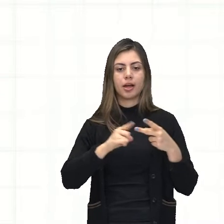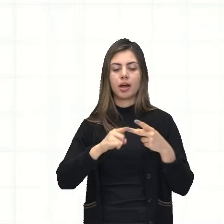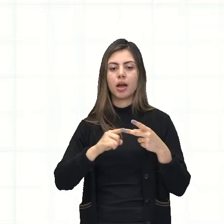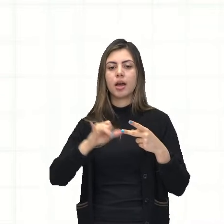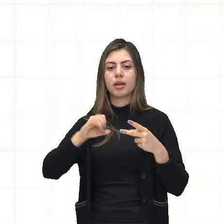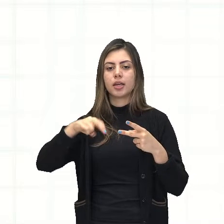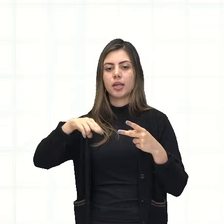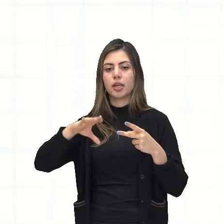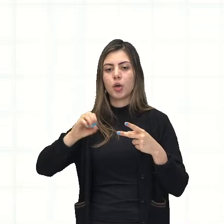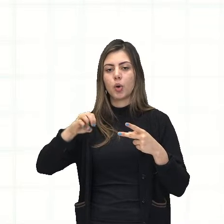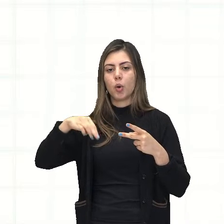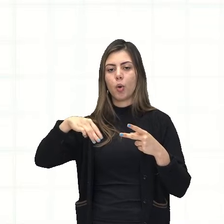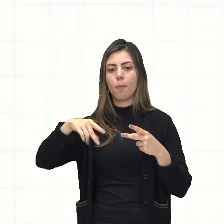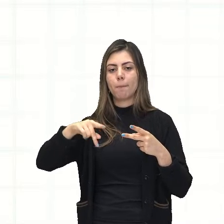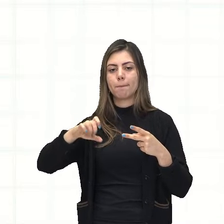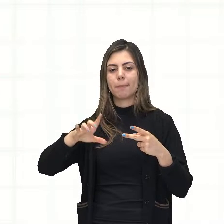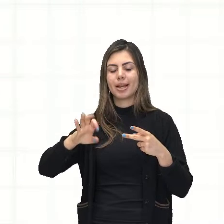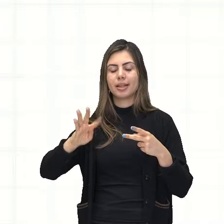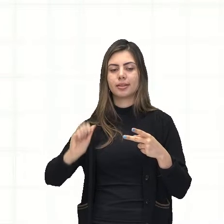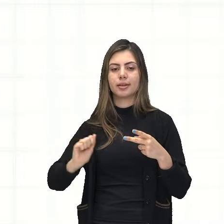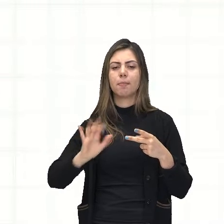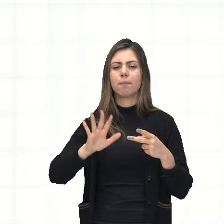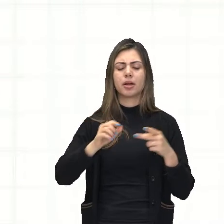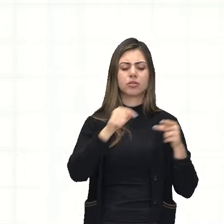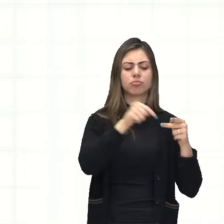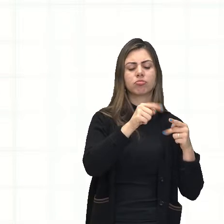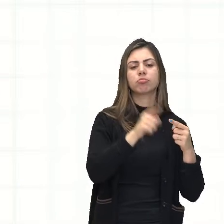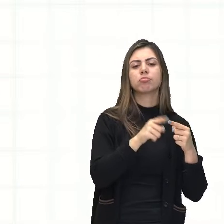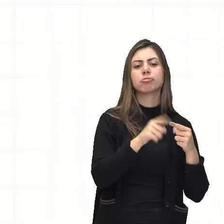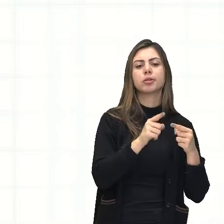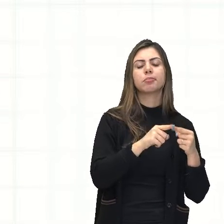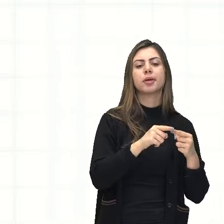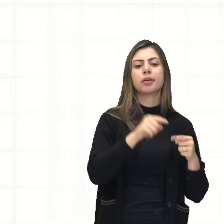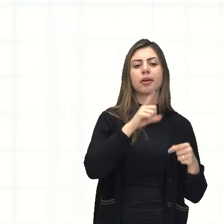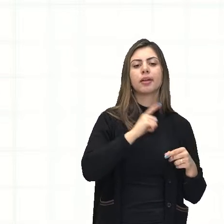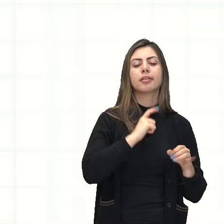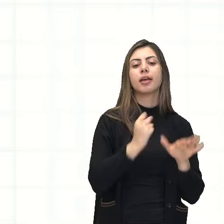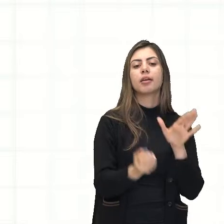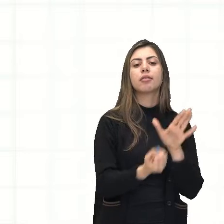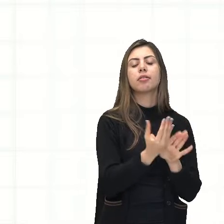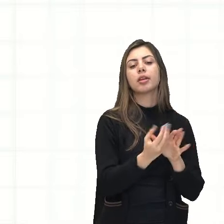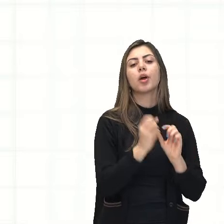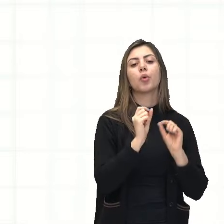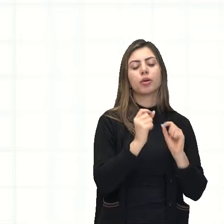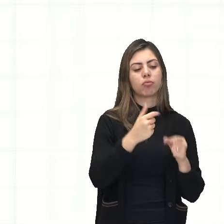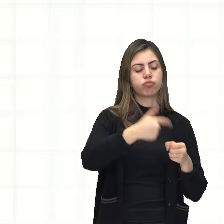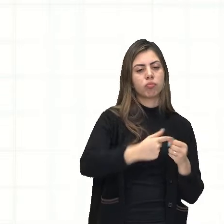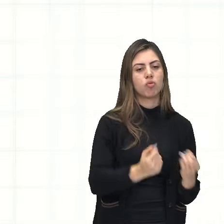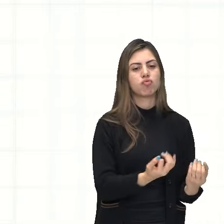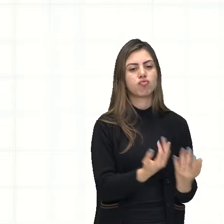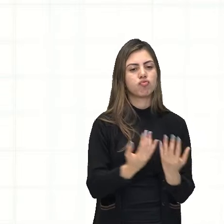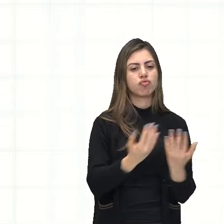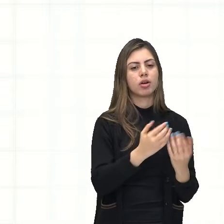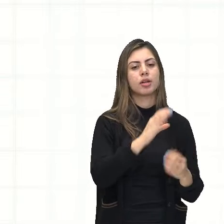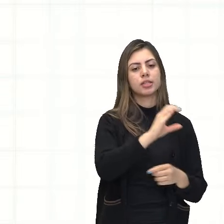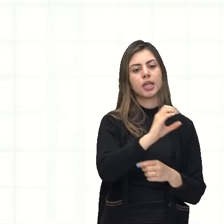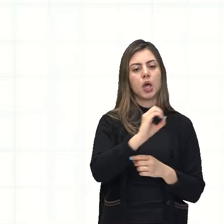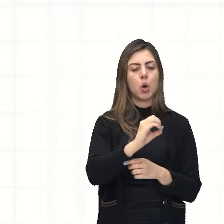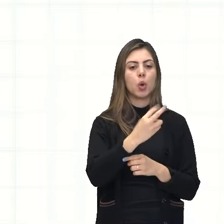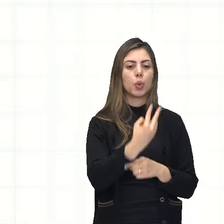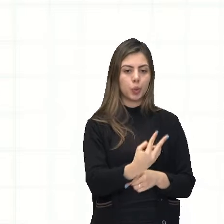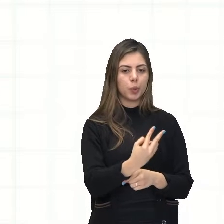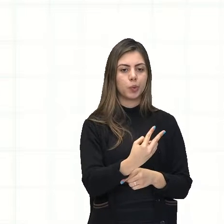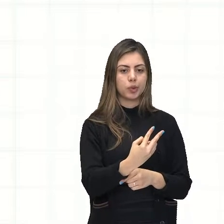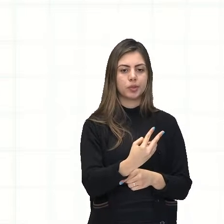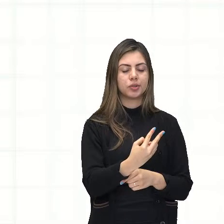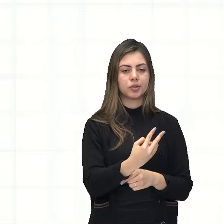Mas falando da combustão completa, que libera aí o dióxido de carbono ou gás carbônico, né, que é o